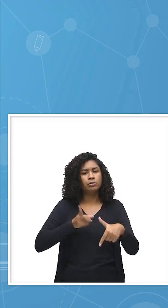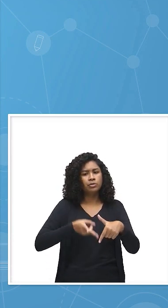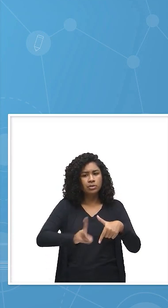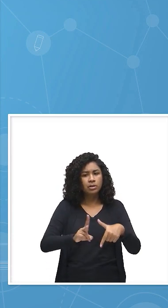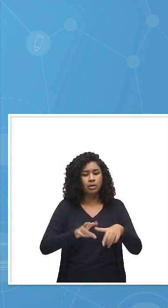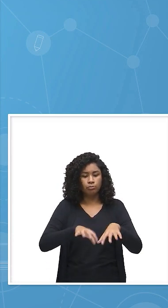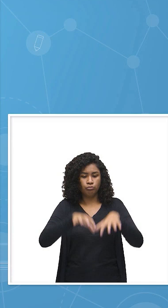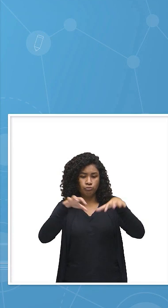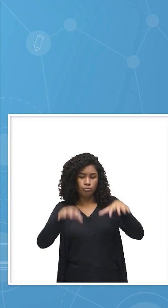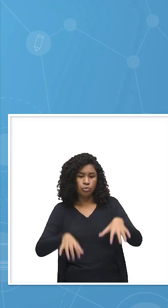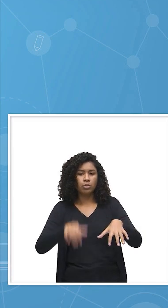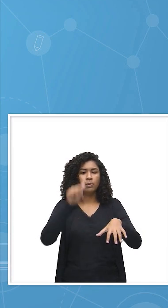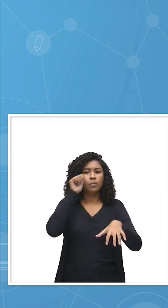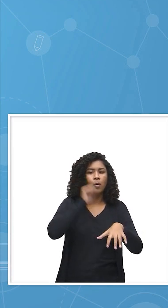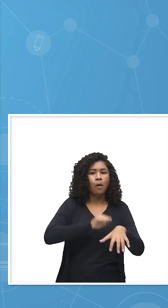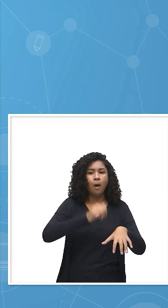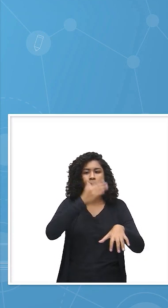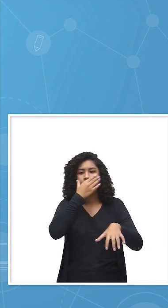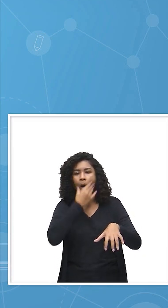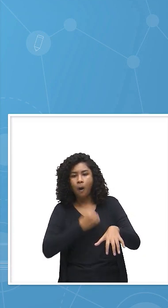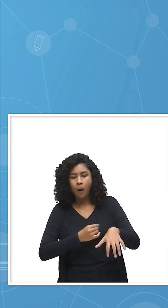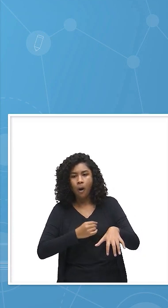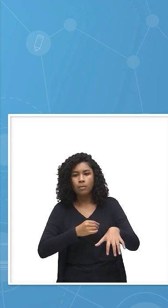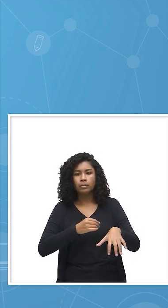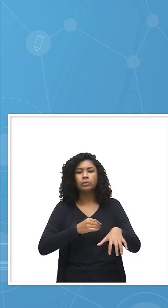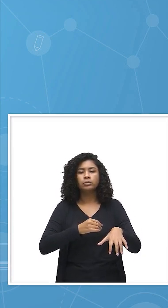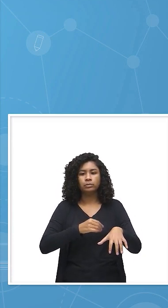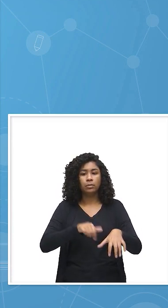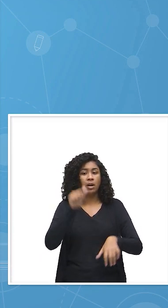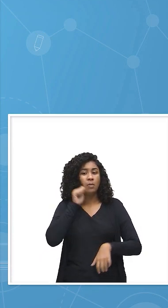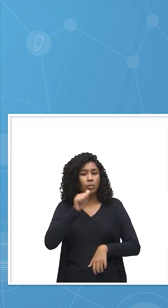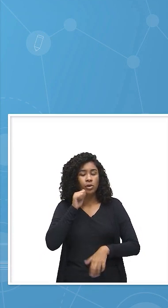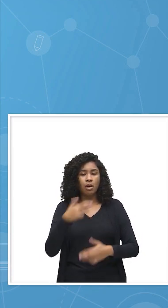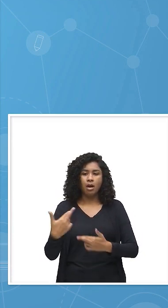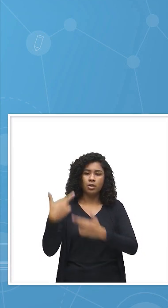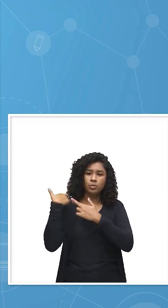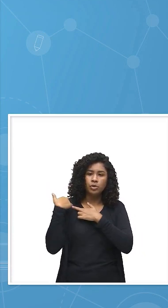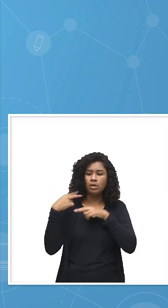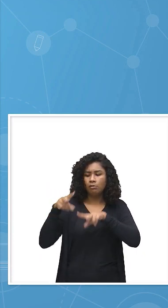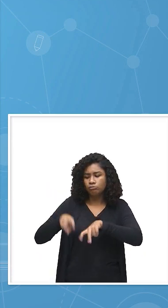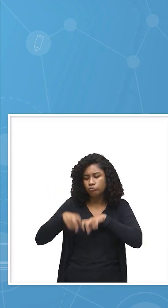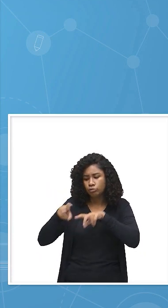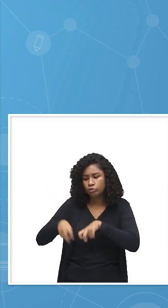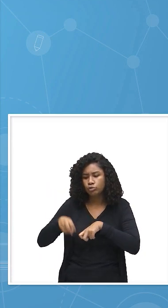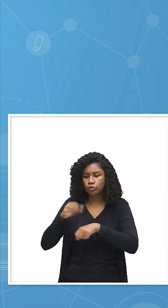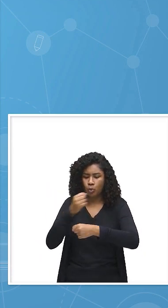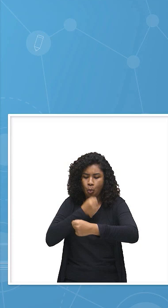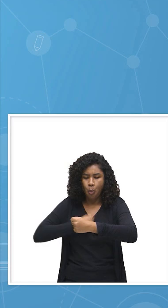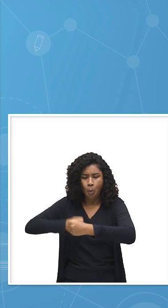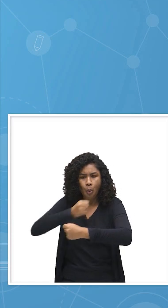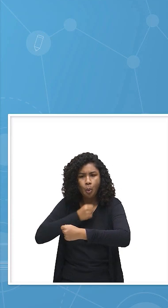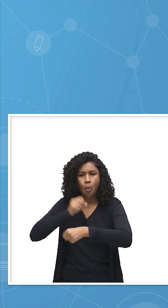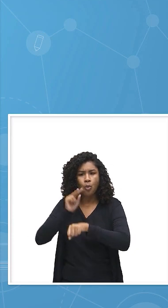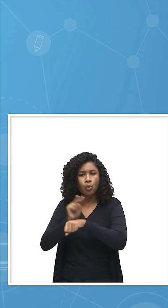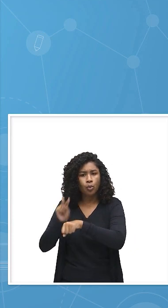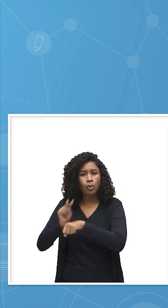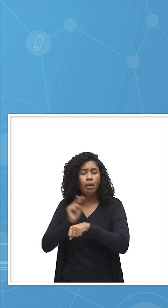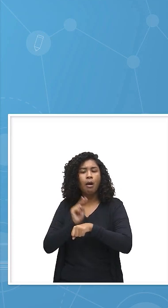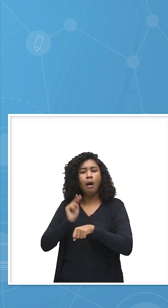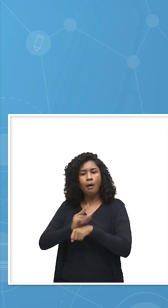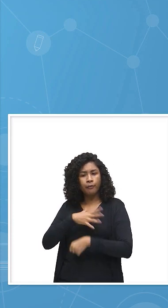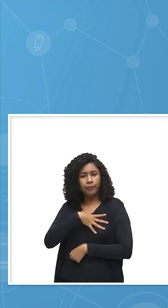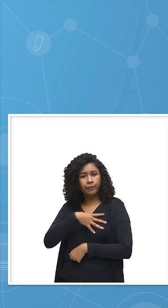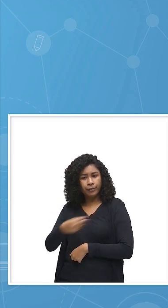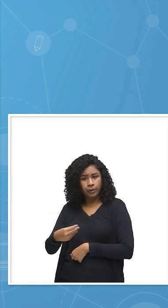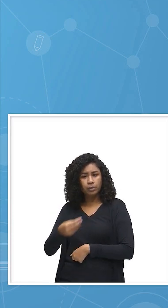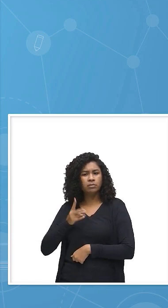a idade. As mulheres vão se dedicar à agricultura, ao preparo dos alimentos e vão cuidar dos filhos, né? Elas